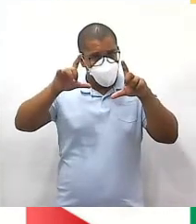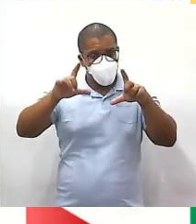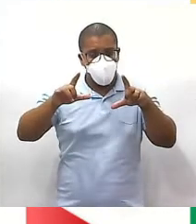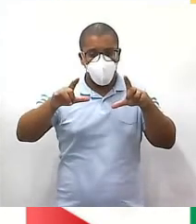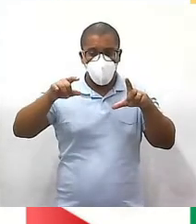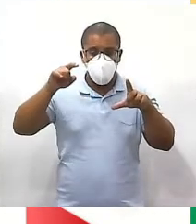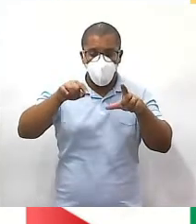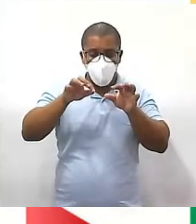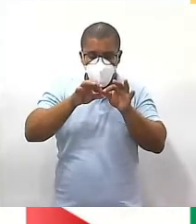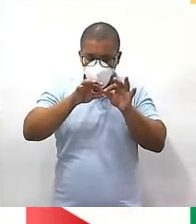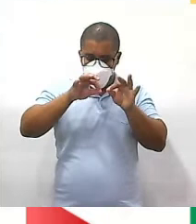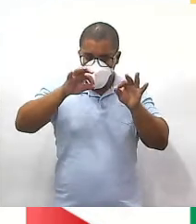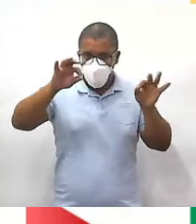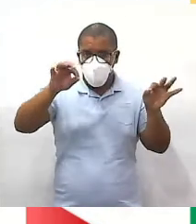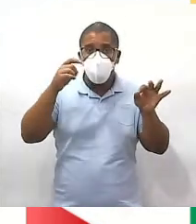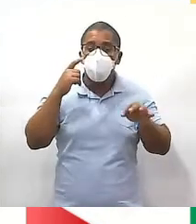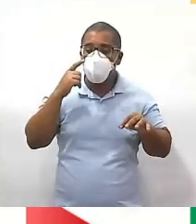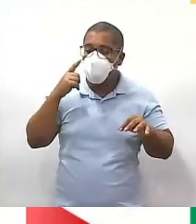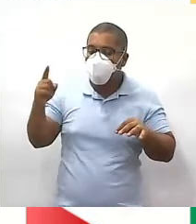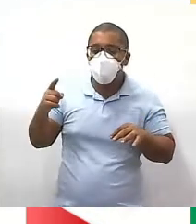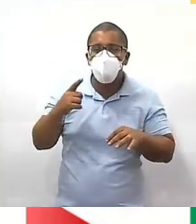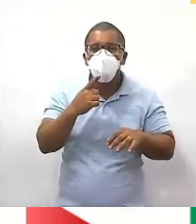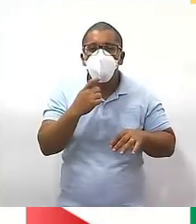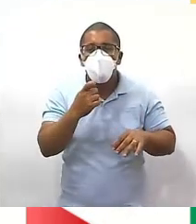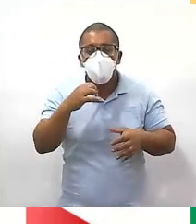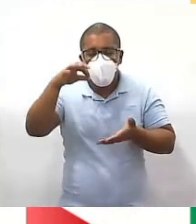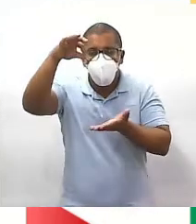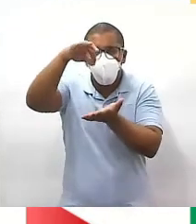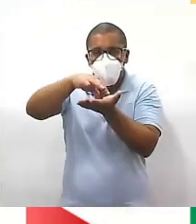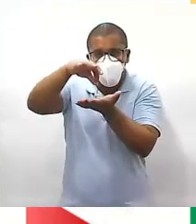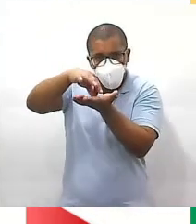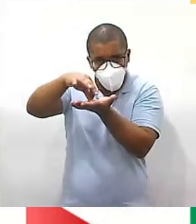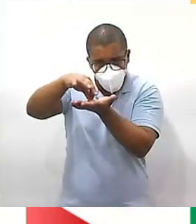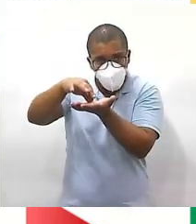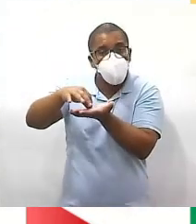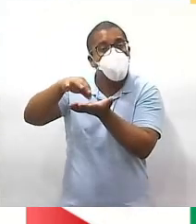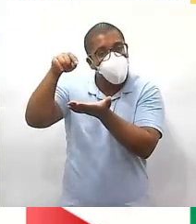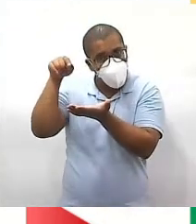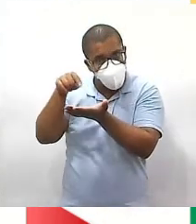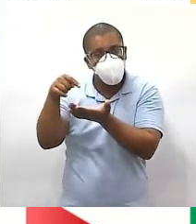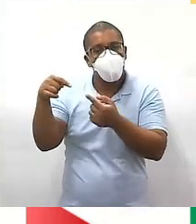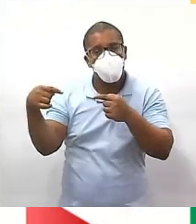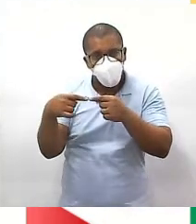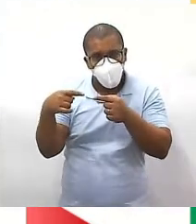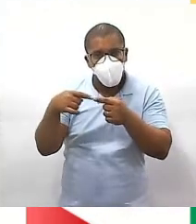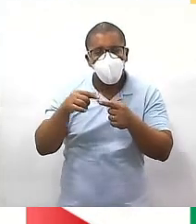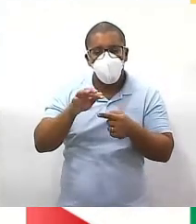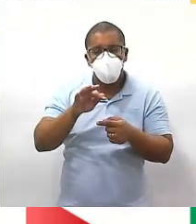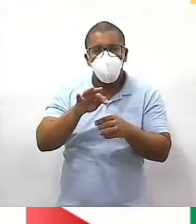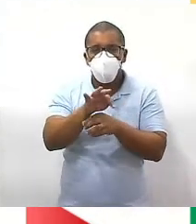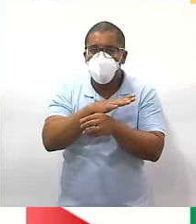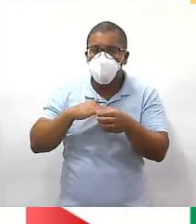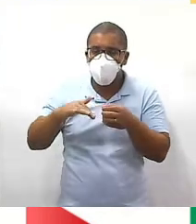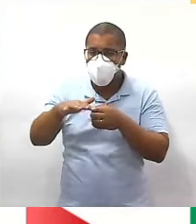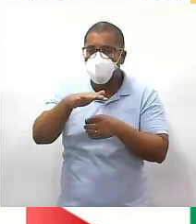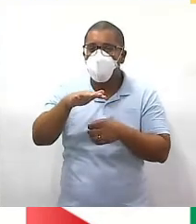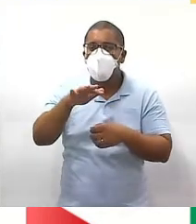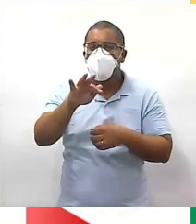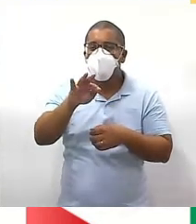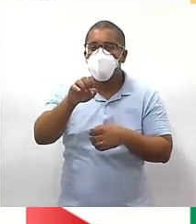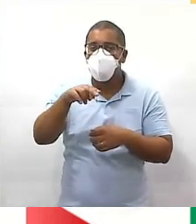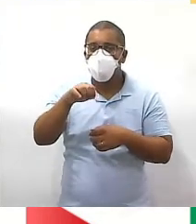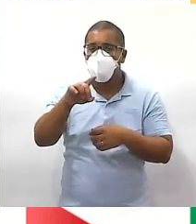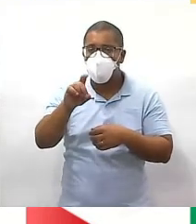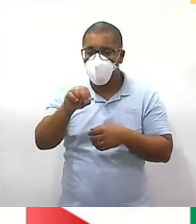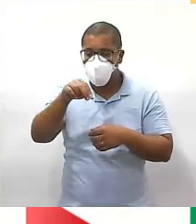para vocês Fernando de Noronha, esse pontinho vermelho aí no centro da circunferência. Tá bom? Justamente, não é no centro da ilha não, ok? É